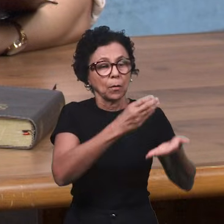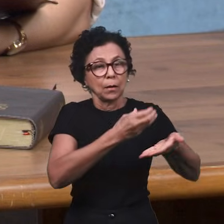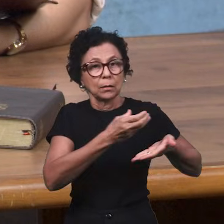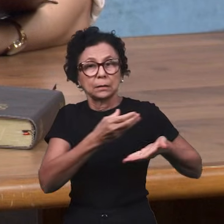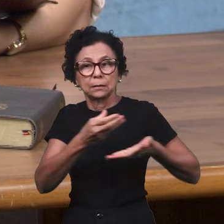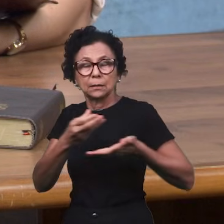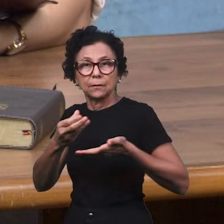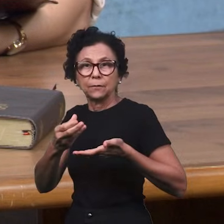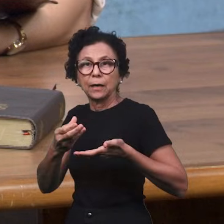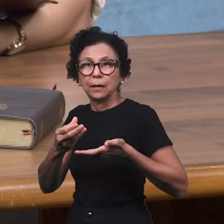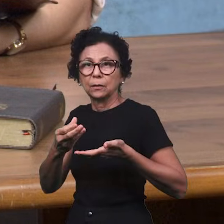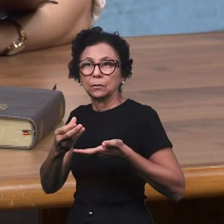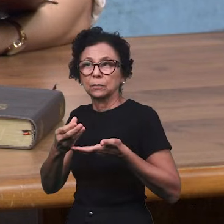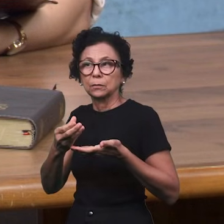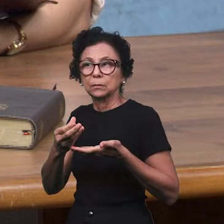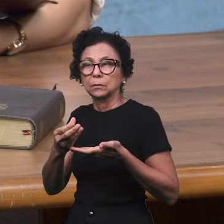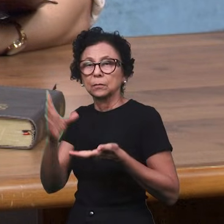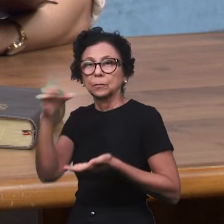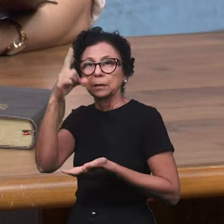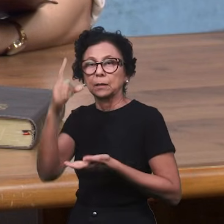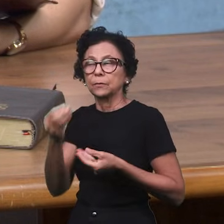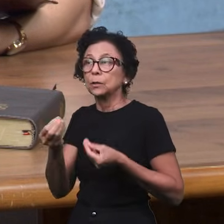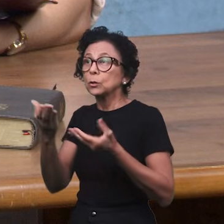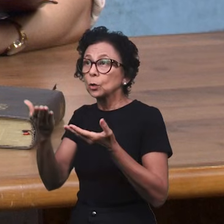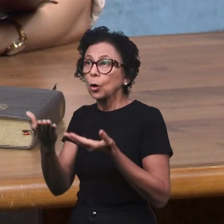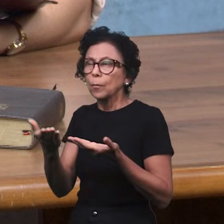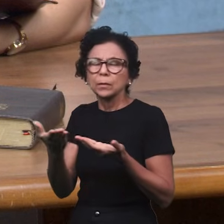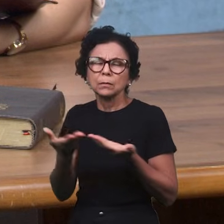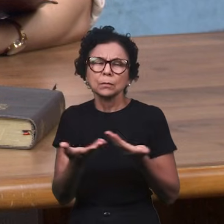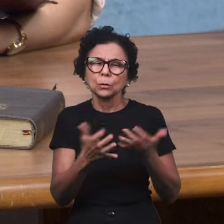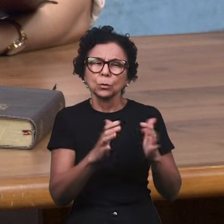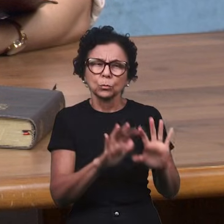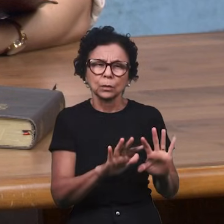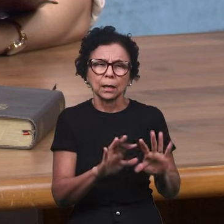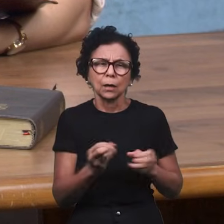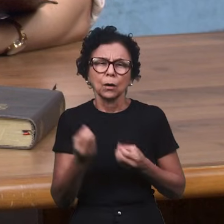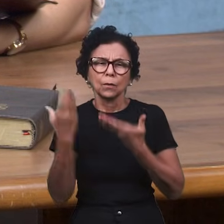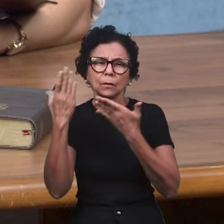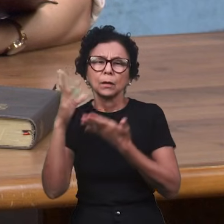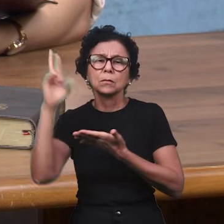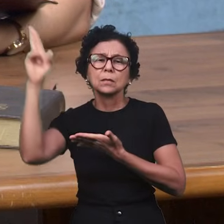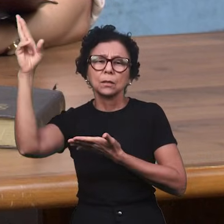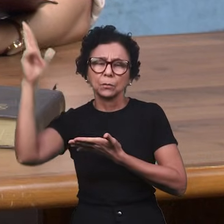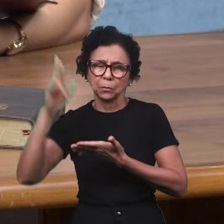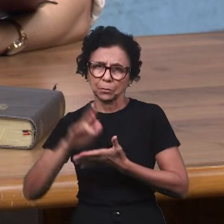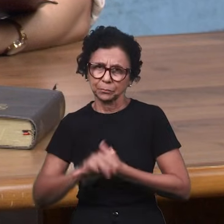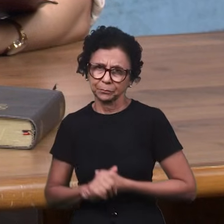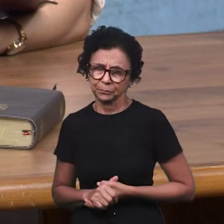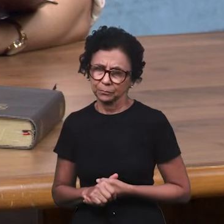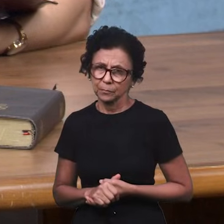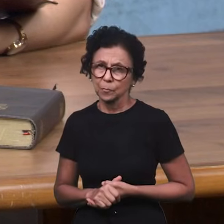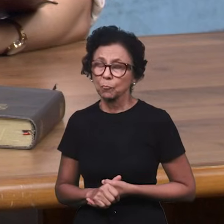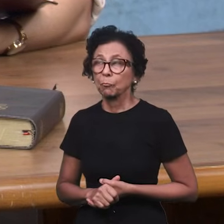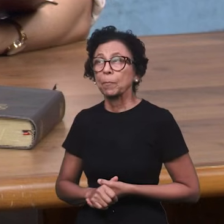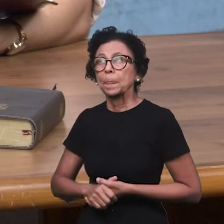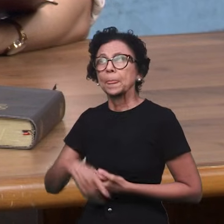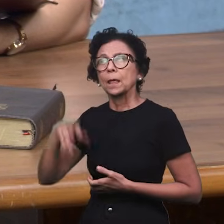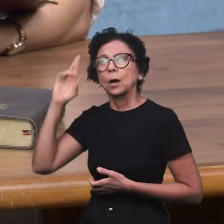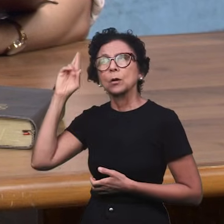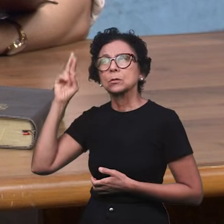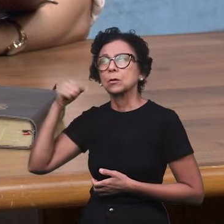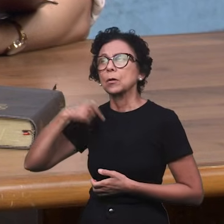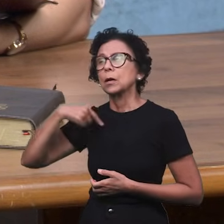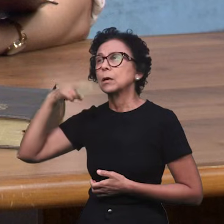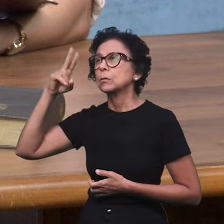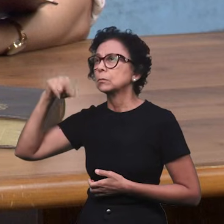não a quis beber, mas a derramou perante o Senhor. E disse: nunca, meu Deus, permita que